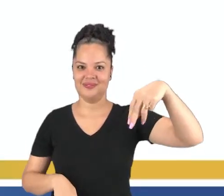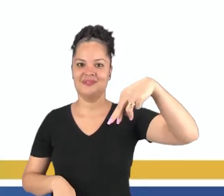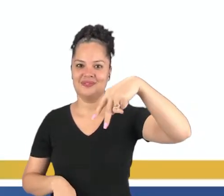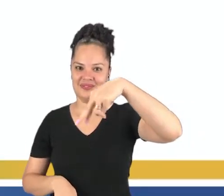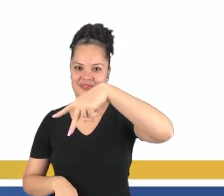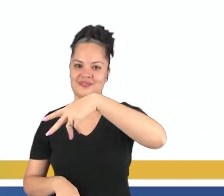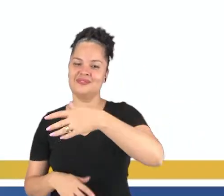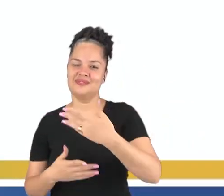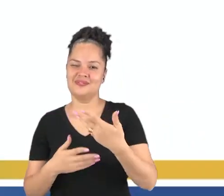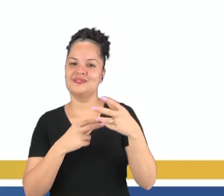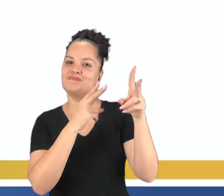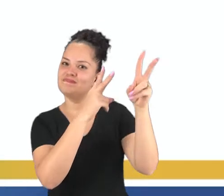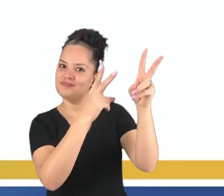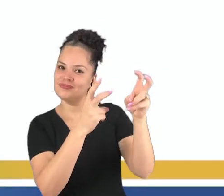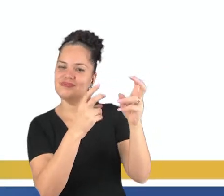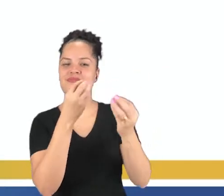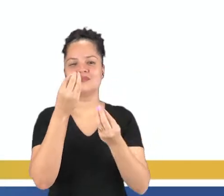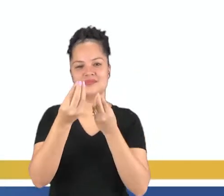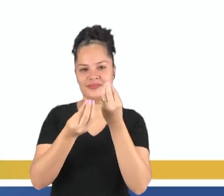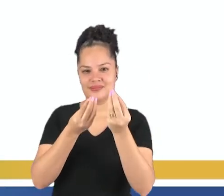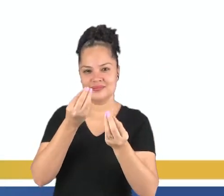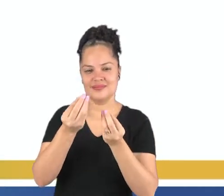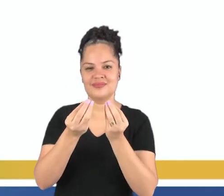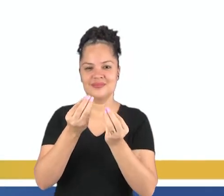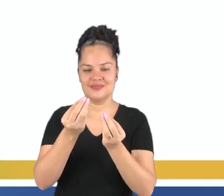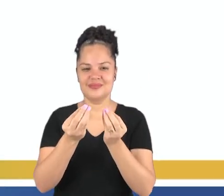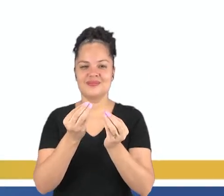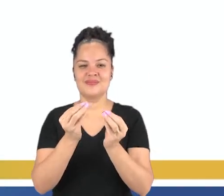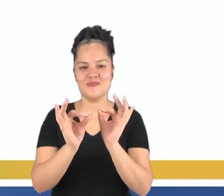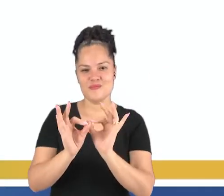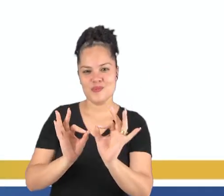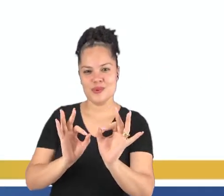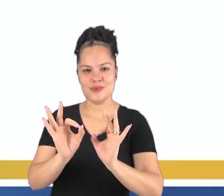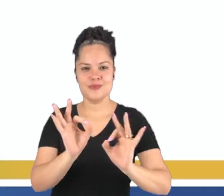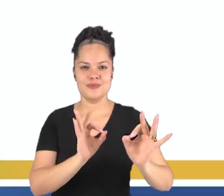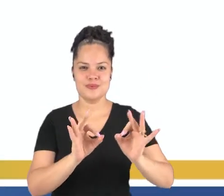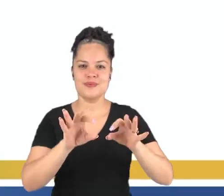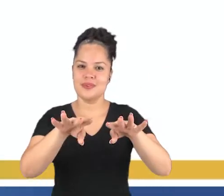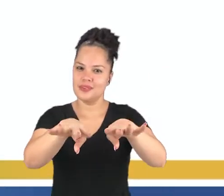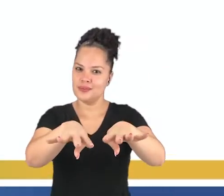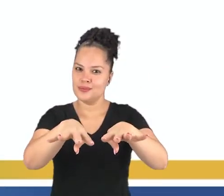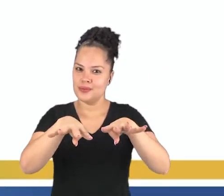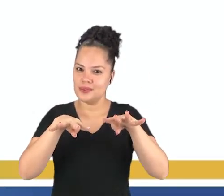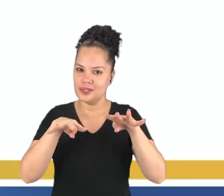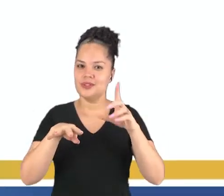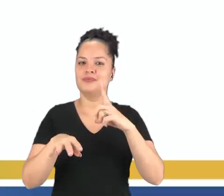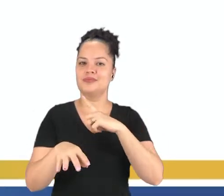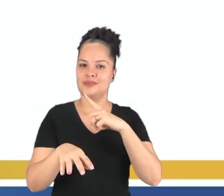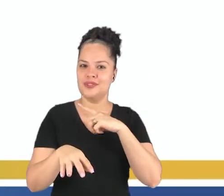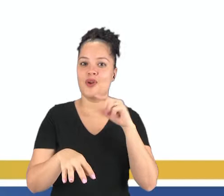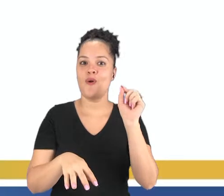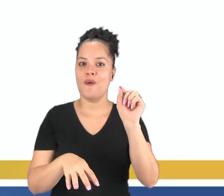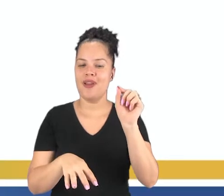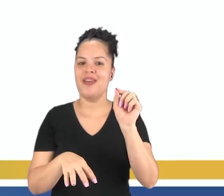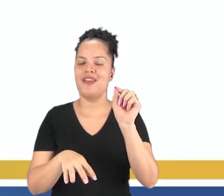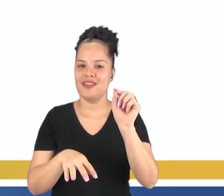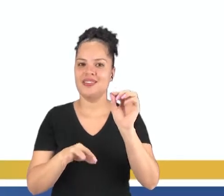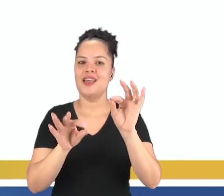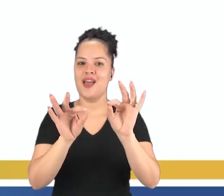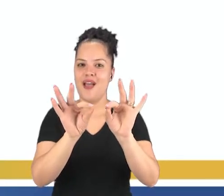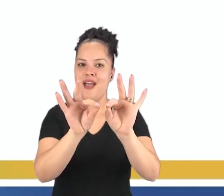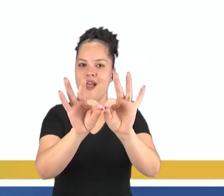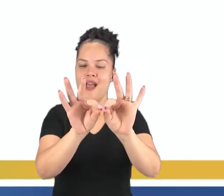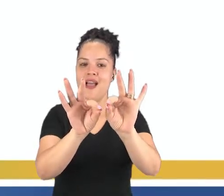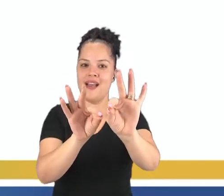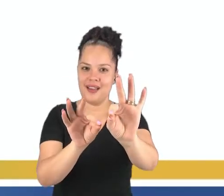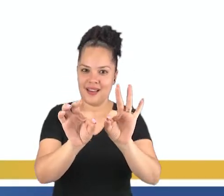né? Observe como a faixa de pedestre é construída, né? Nós temos alguns segmentos de retas para formar